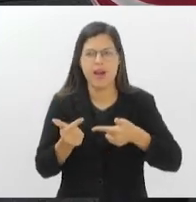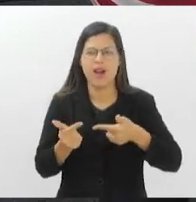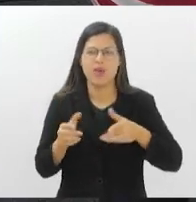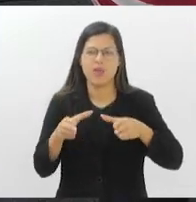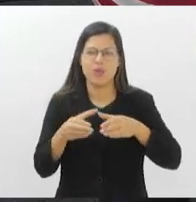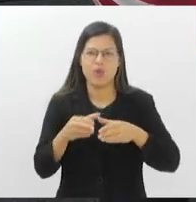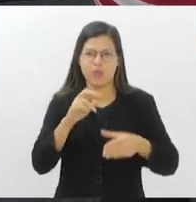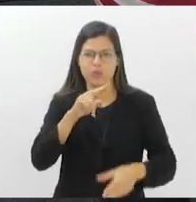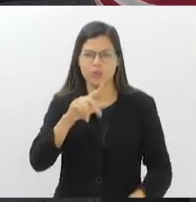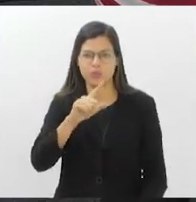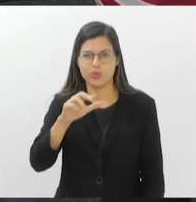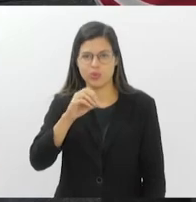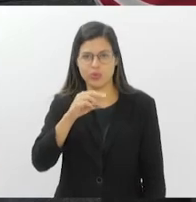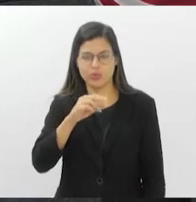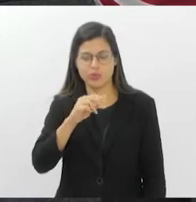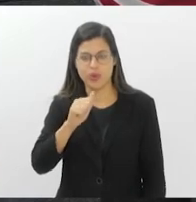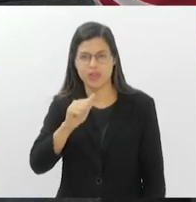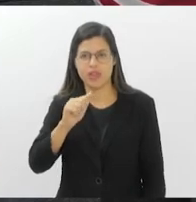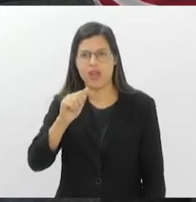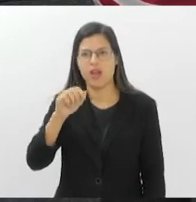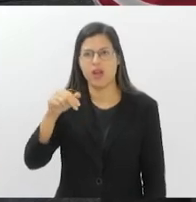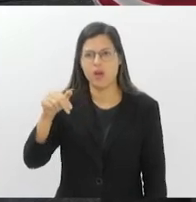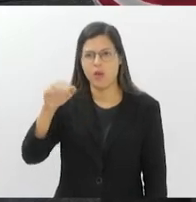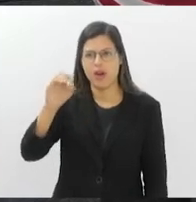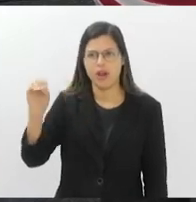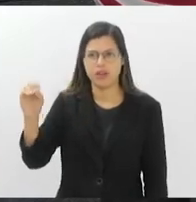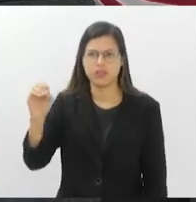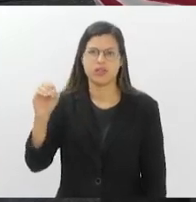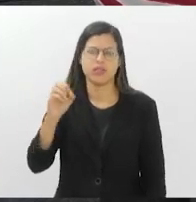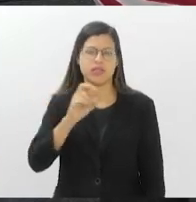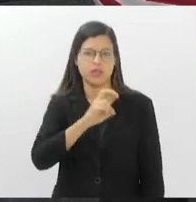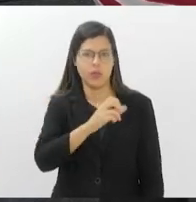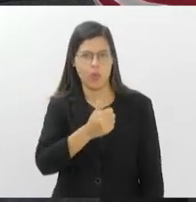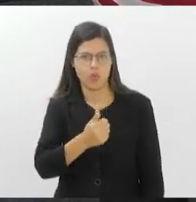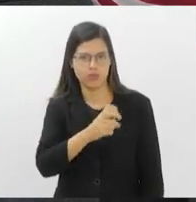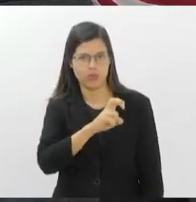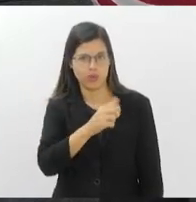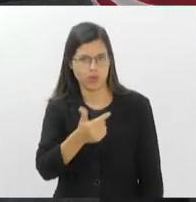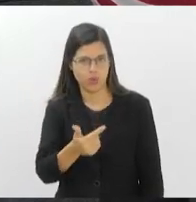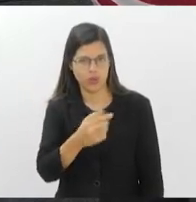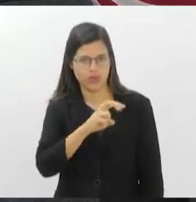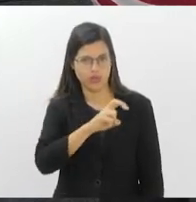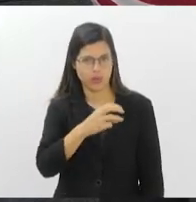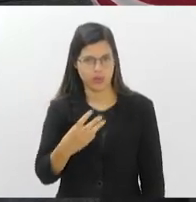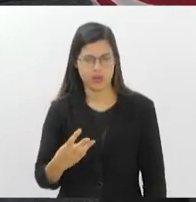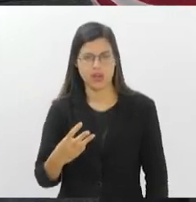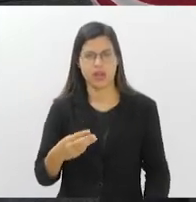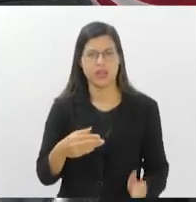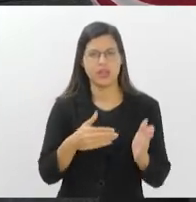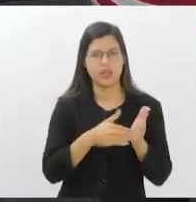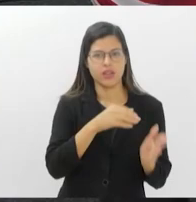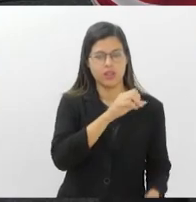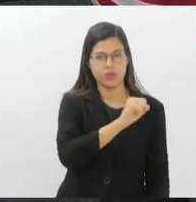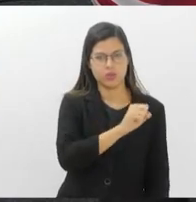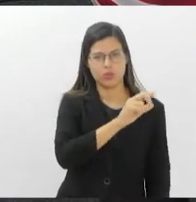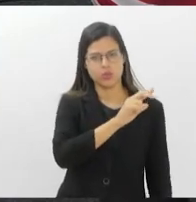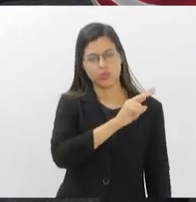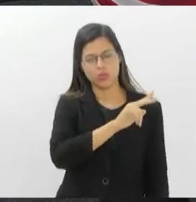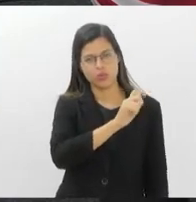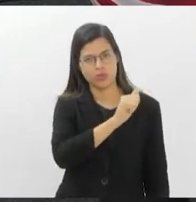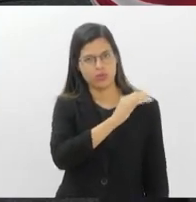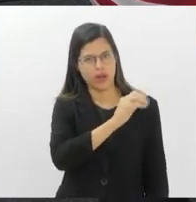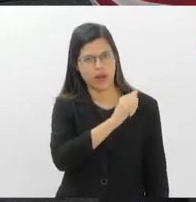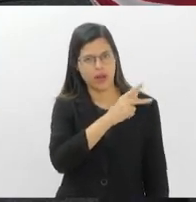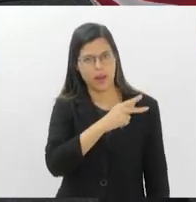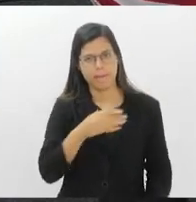Oeste. Nós somos da área da 51, 52, 53, que vai desde Sulacap até Santa Cruz. E